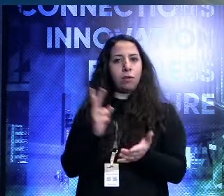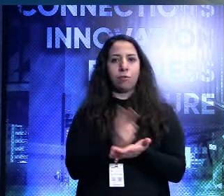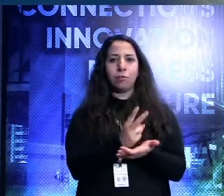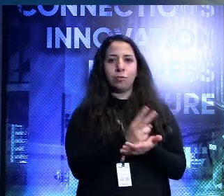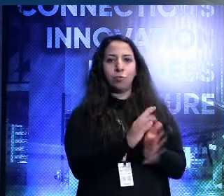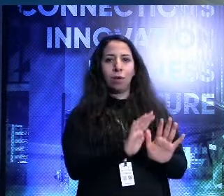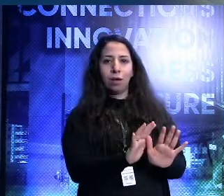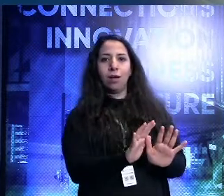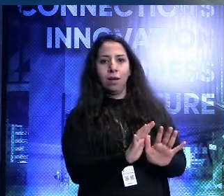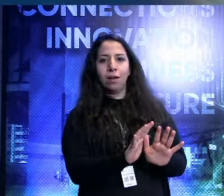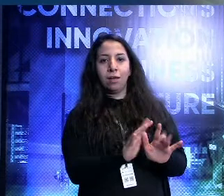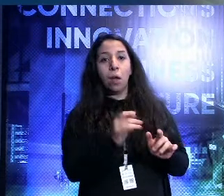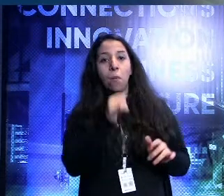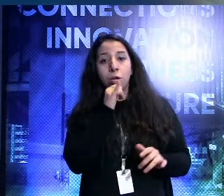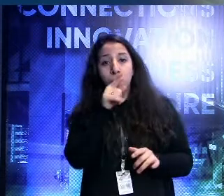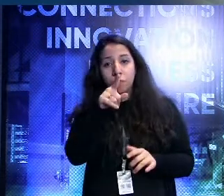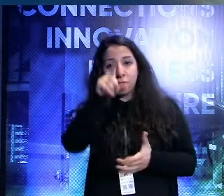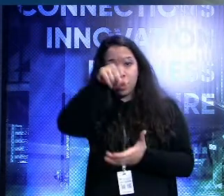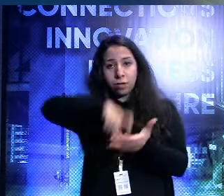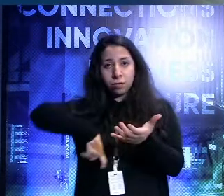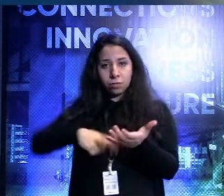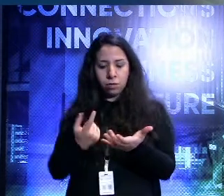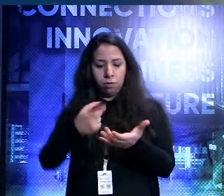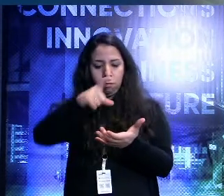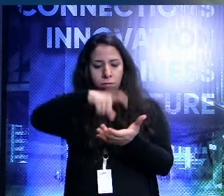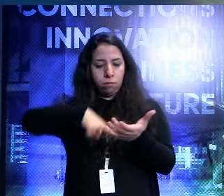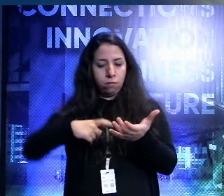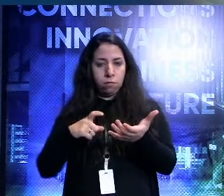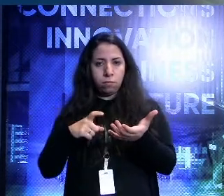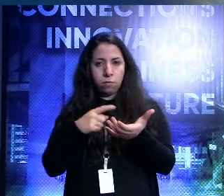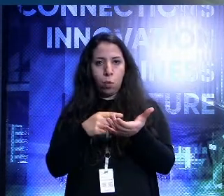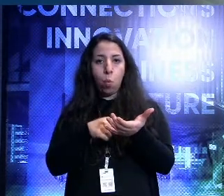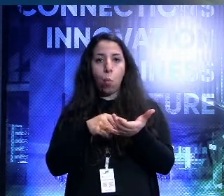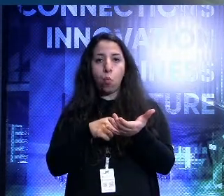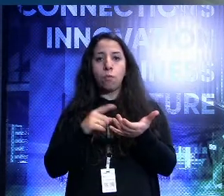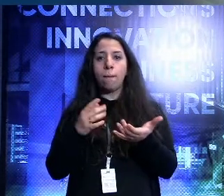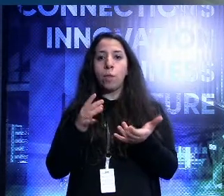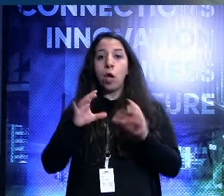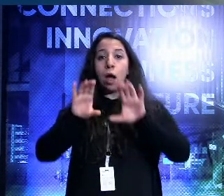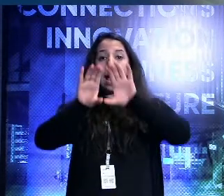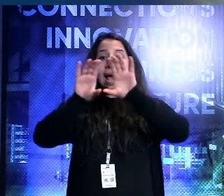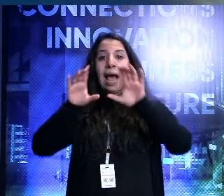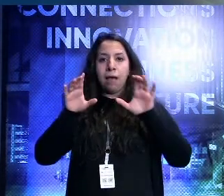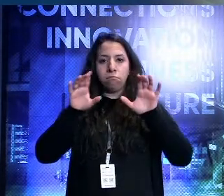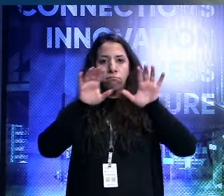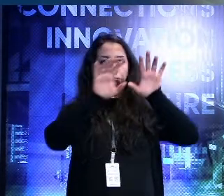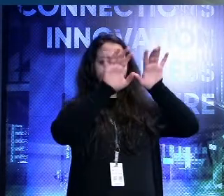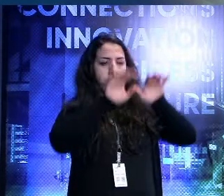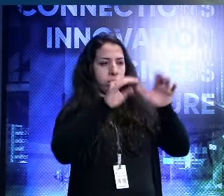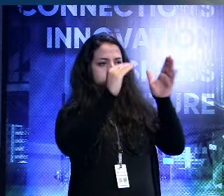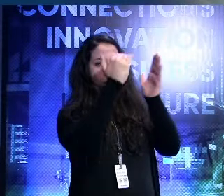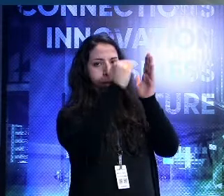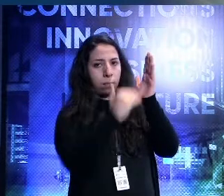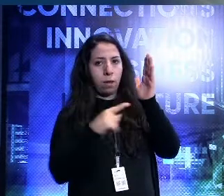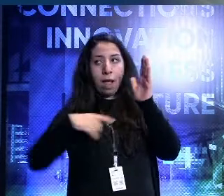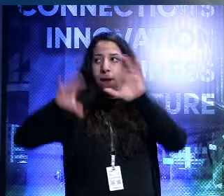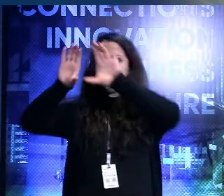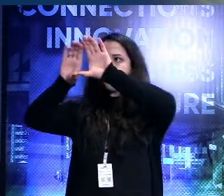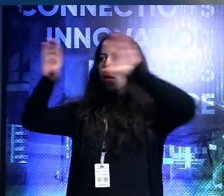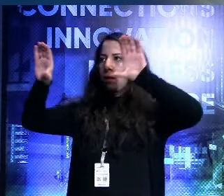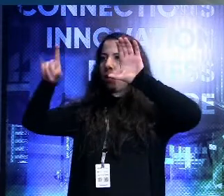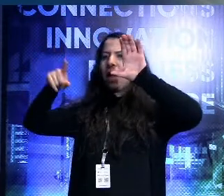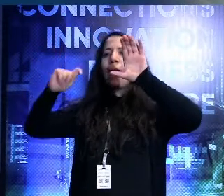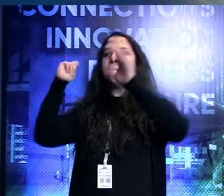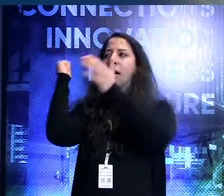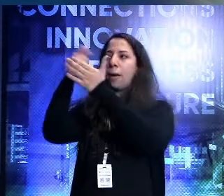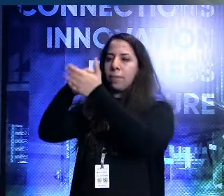de crédito e começo a colocar numa classe só todos os tipos de pagamento do cartão de crédito que é possível ter, se eu